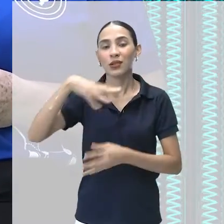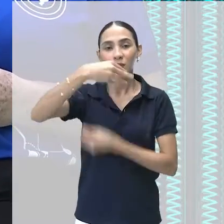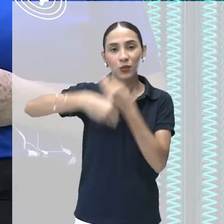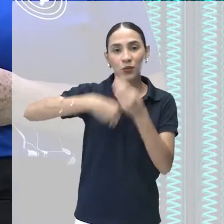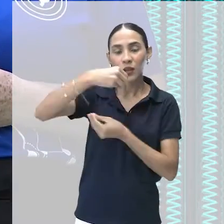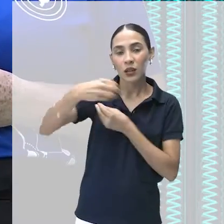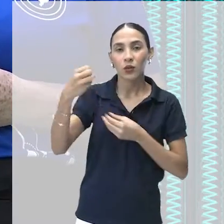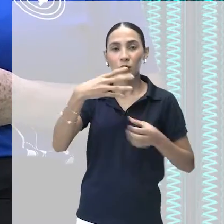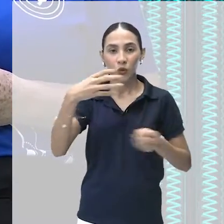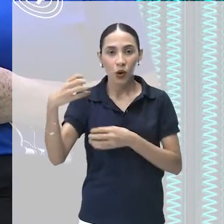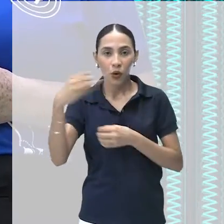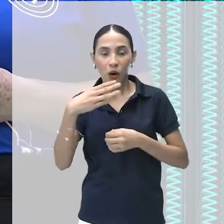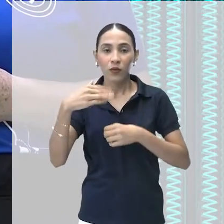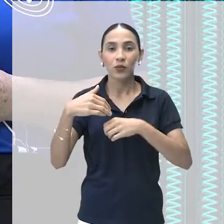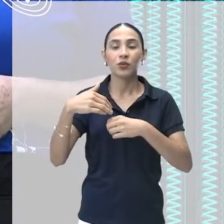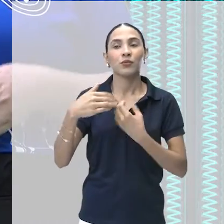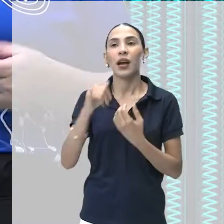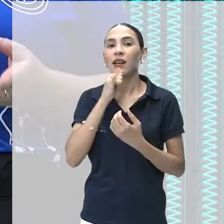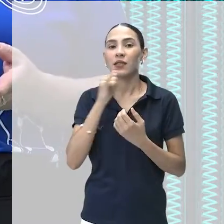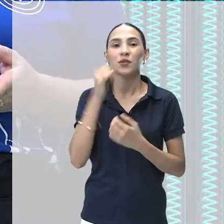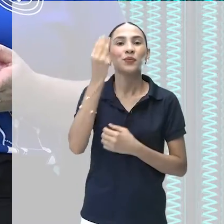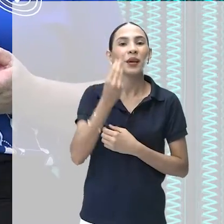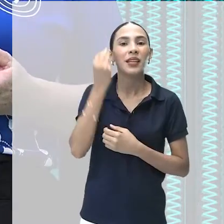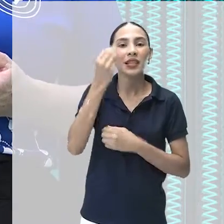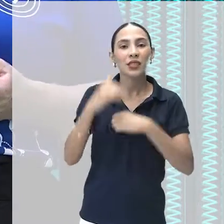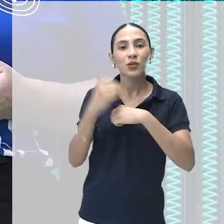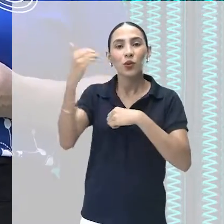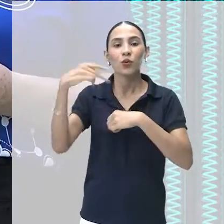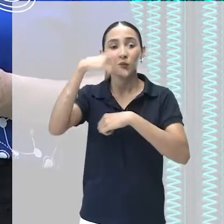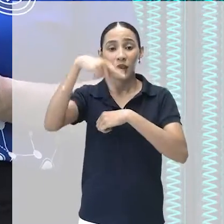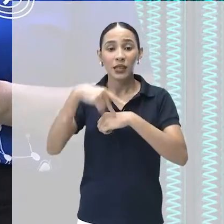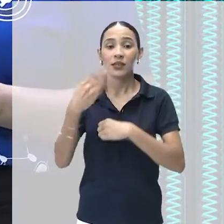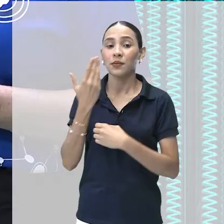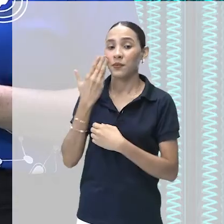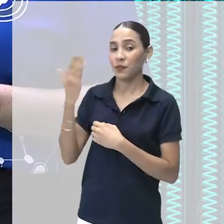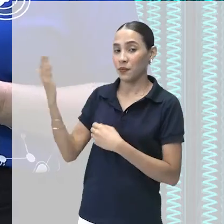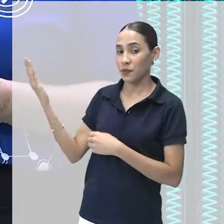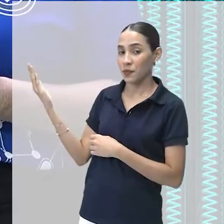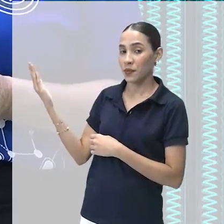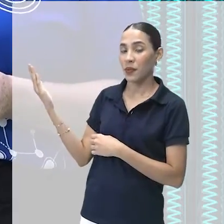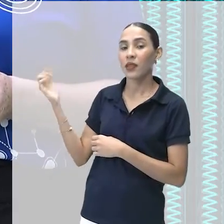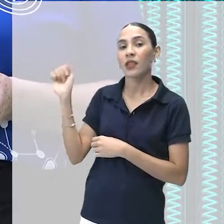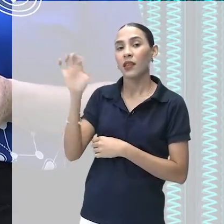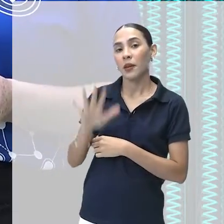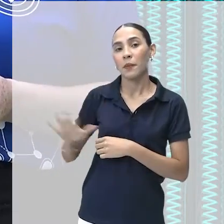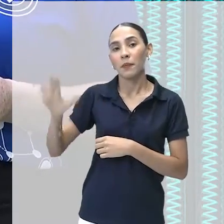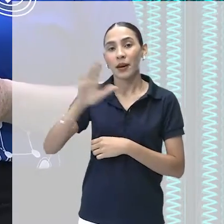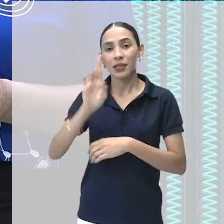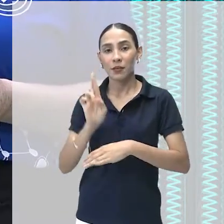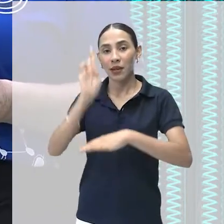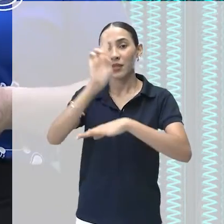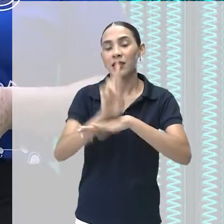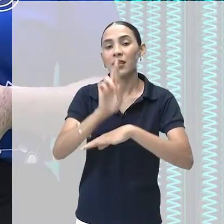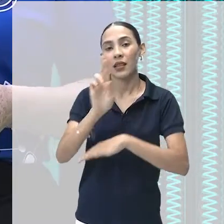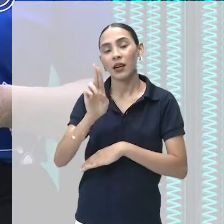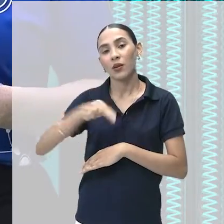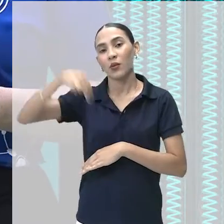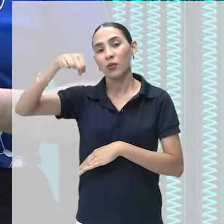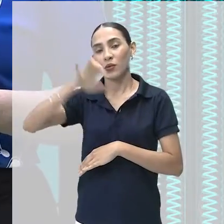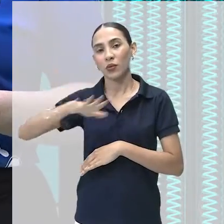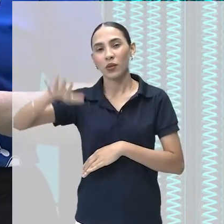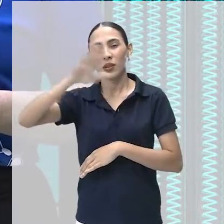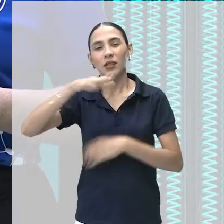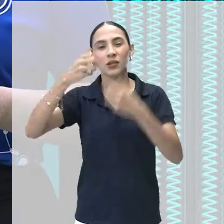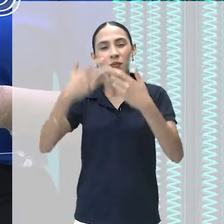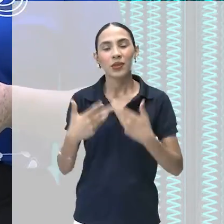novas tendências internacionais. Eu trouxe para vocês aqui uma imagem que representa o Nordeste, aonde